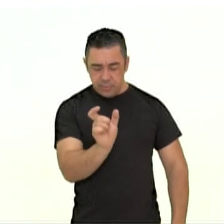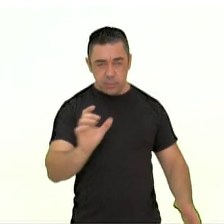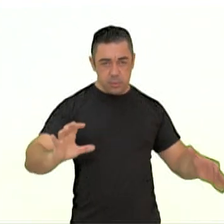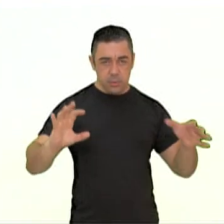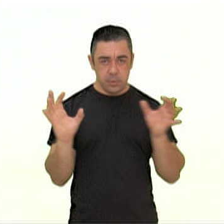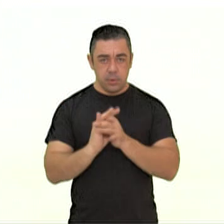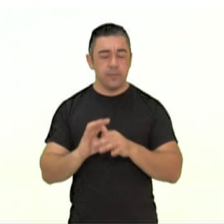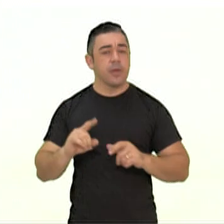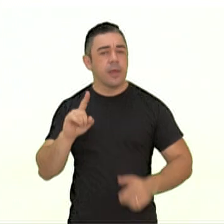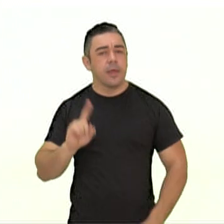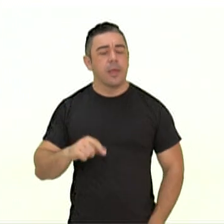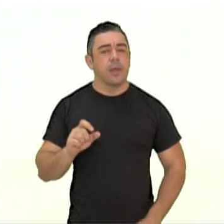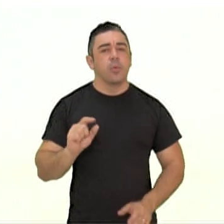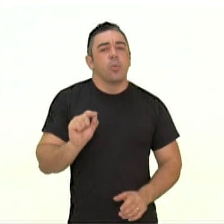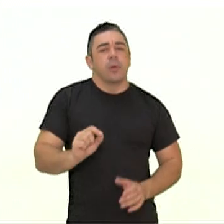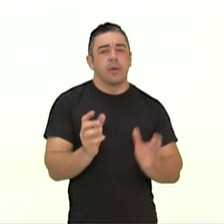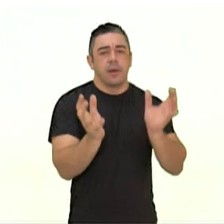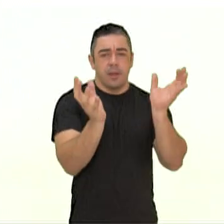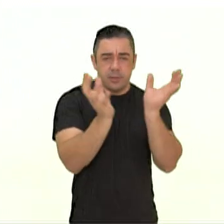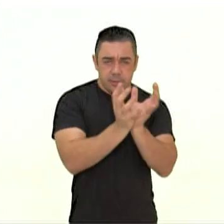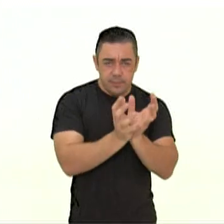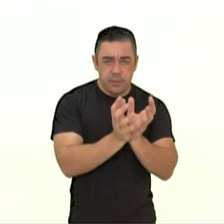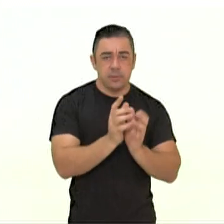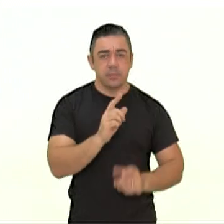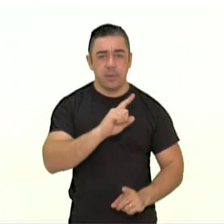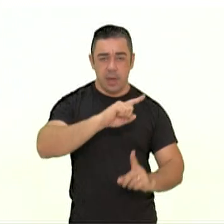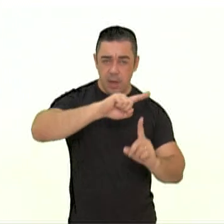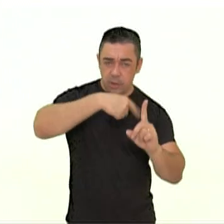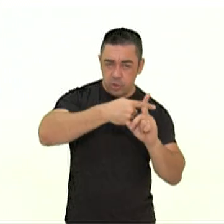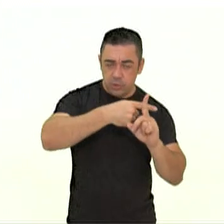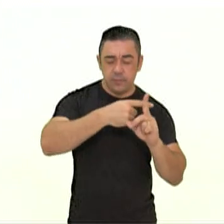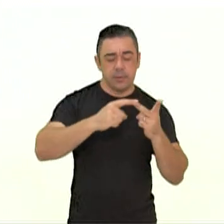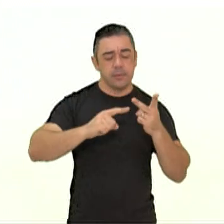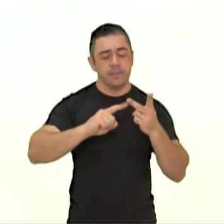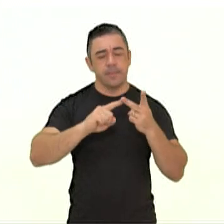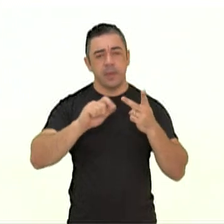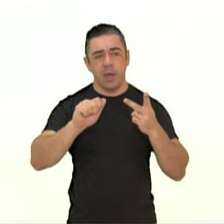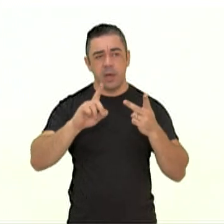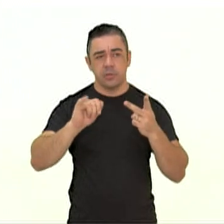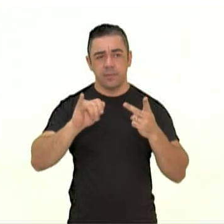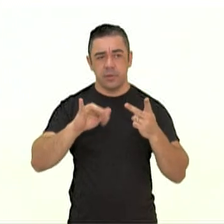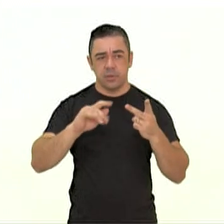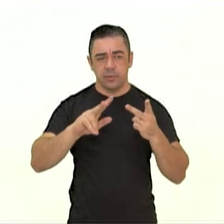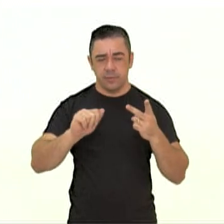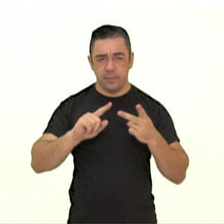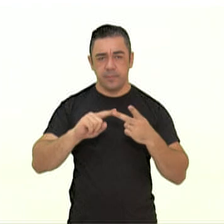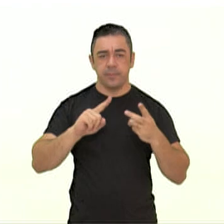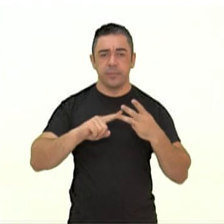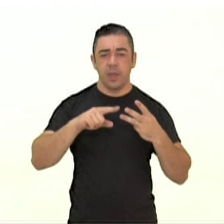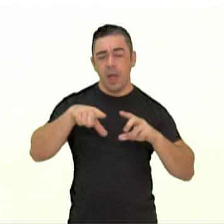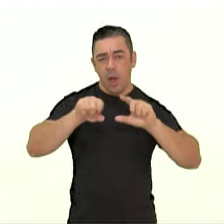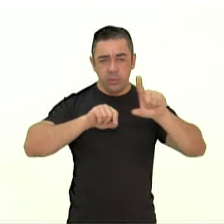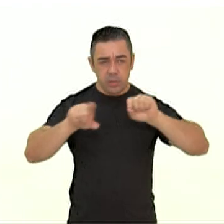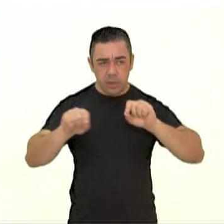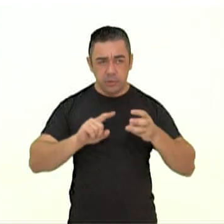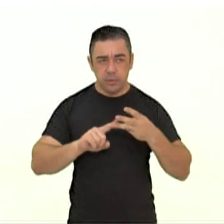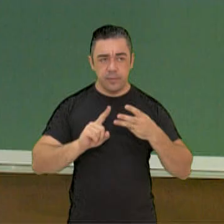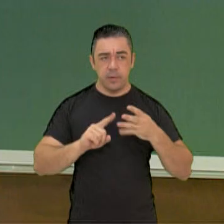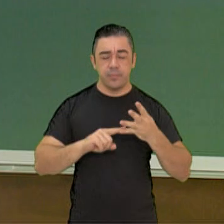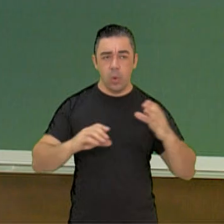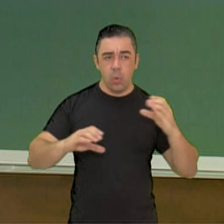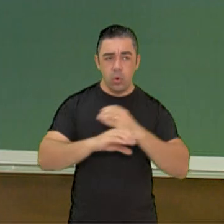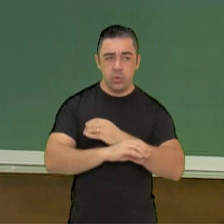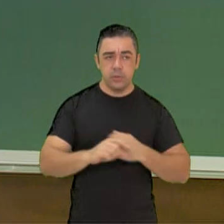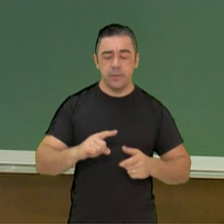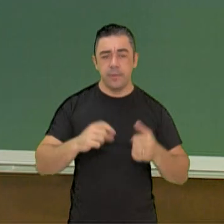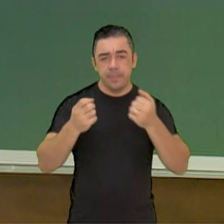coordenativas podem ser classificadas como aditivas, adversativas, alternativas, conclusivas